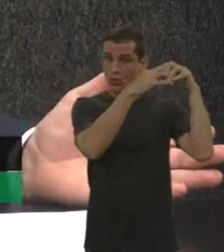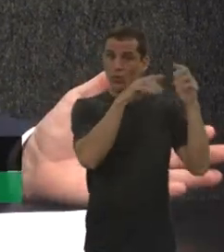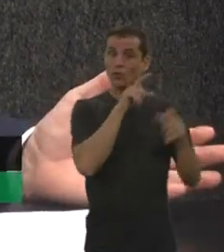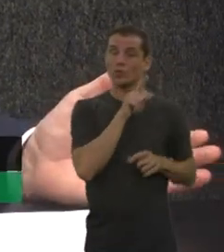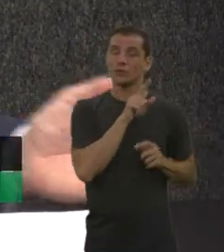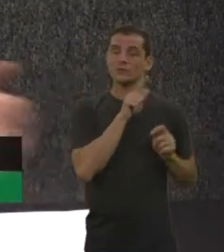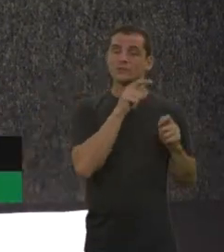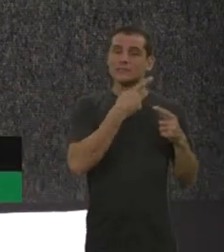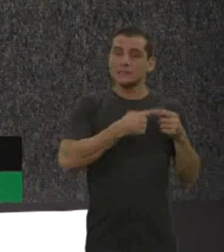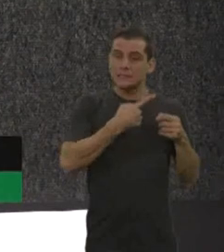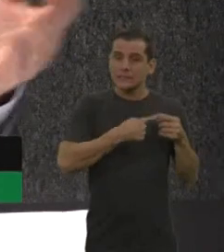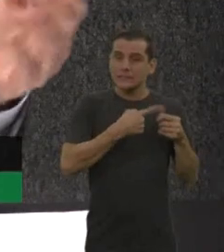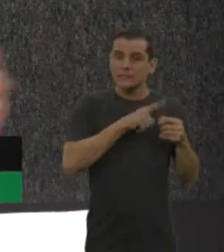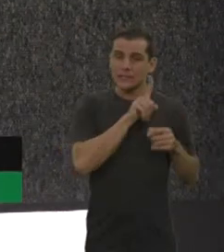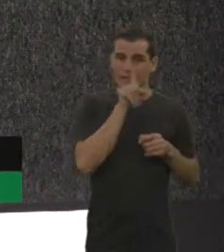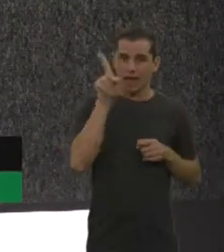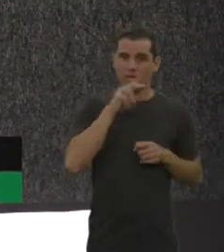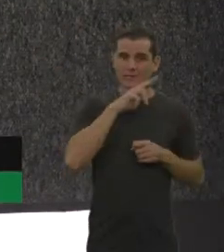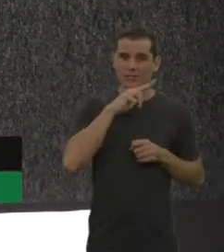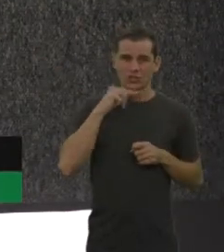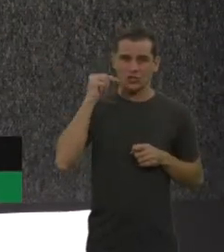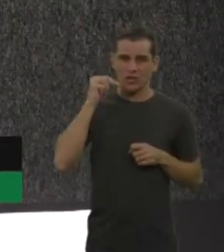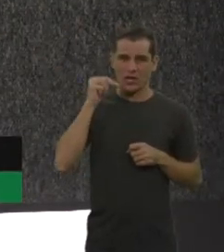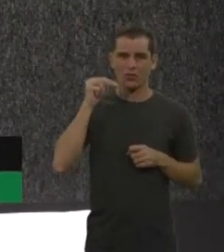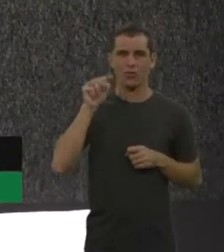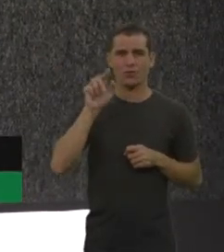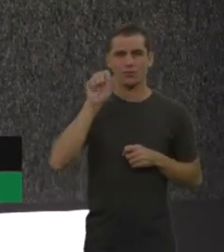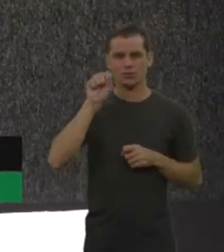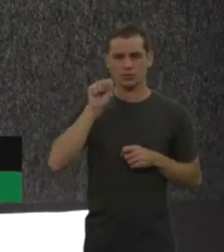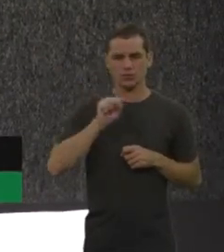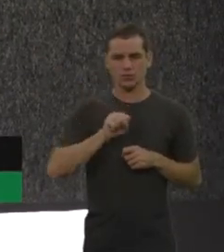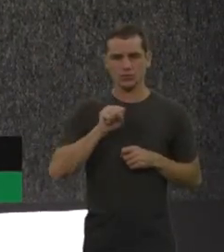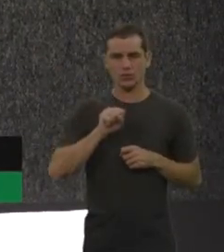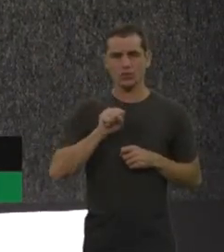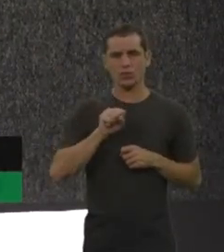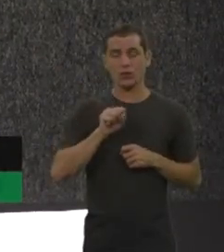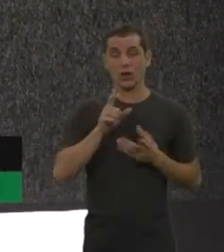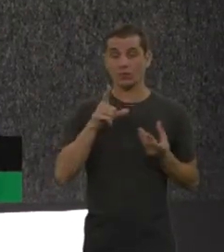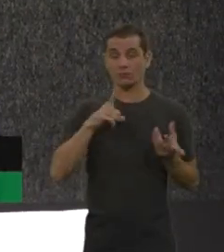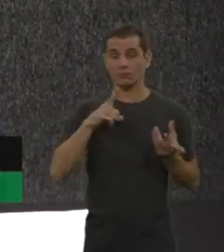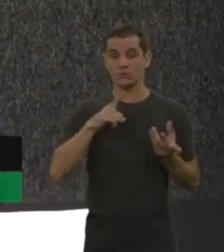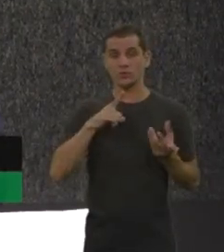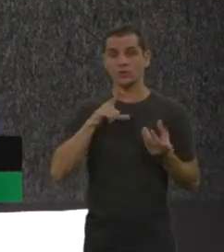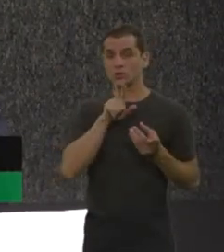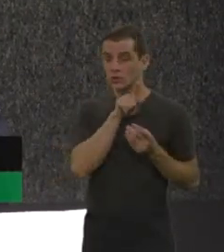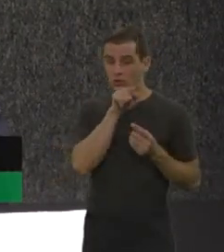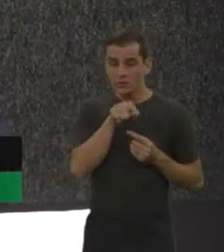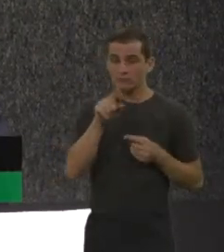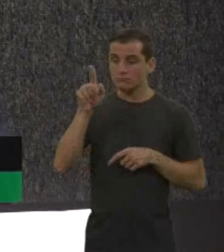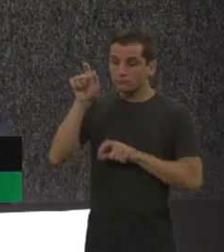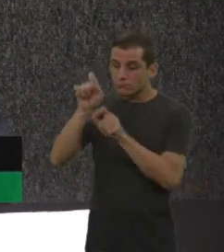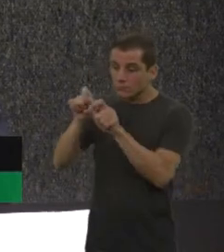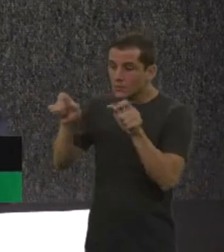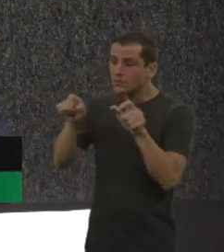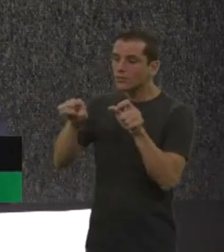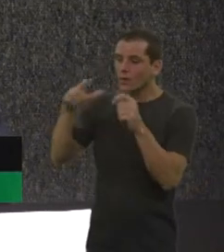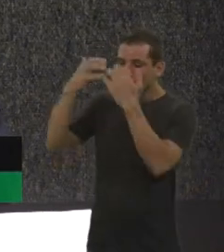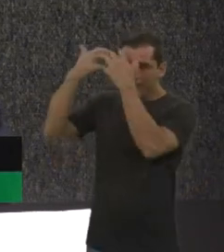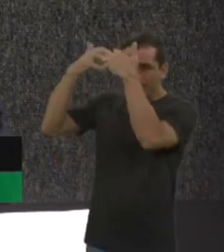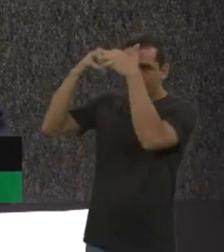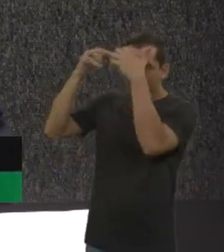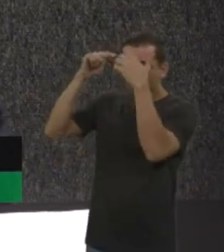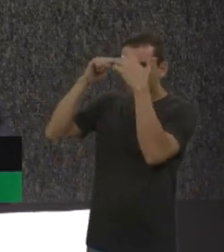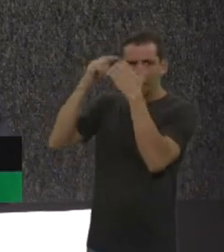com casos que poderiam ter tido uma evolução diferente. Né? Deficiência mental severa, dependência,